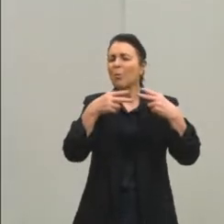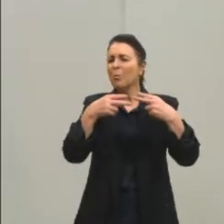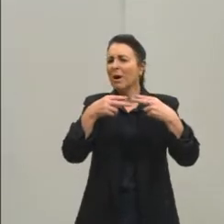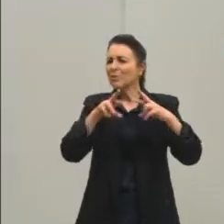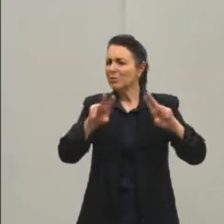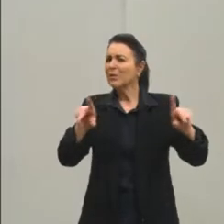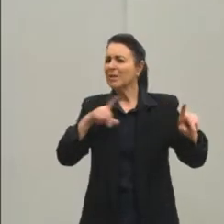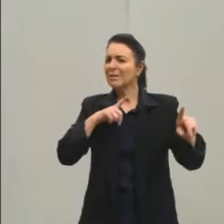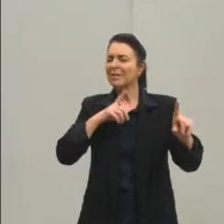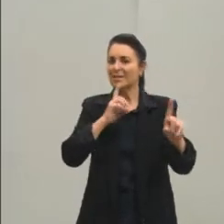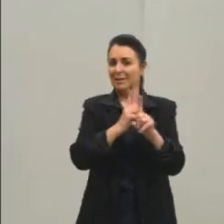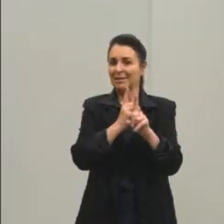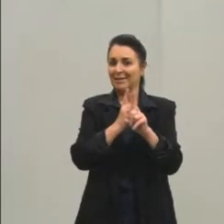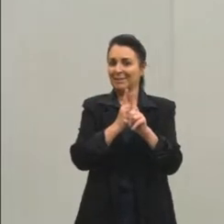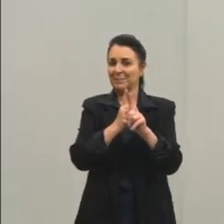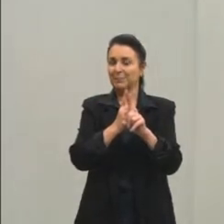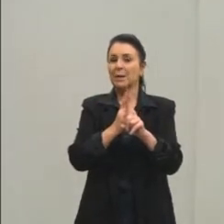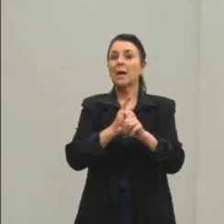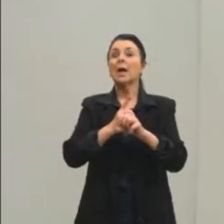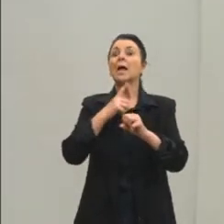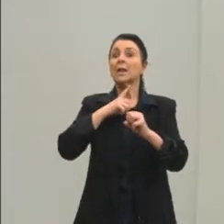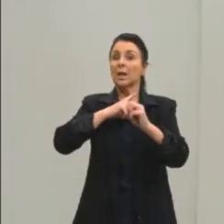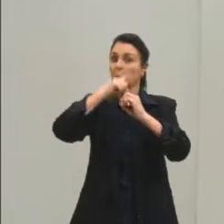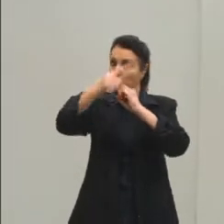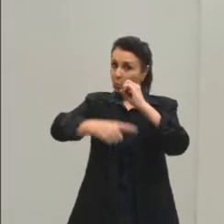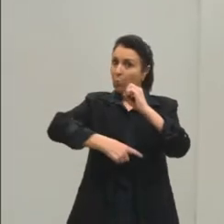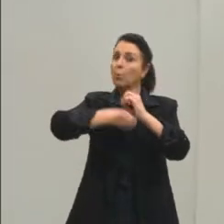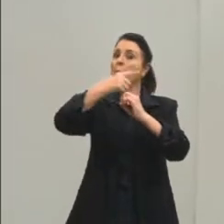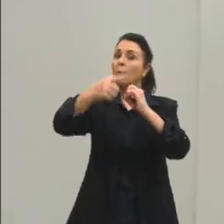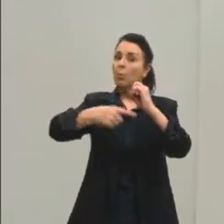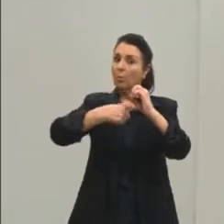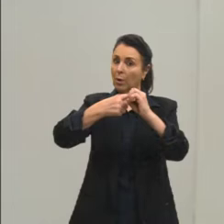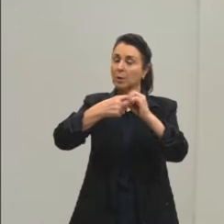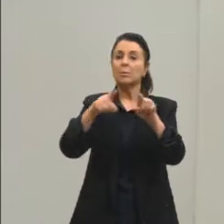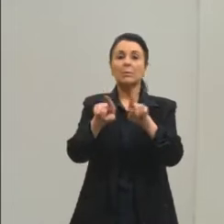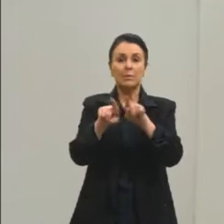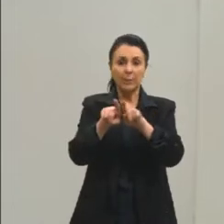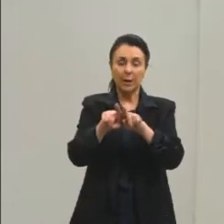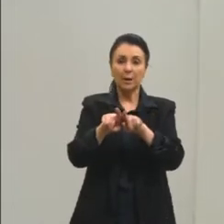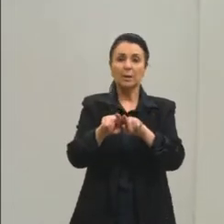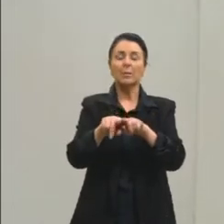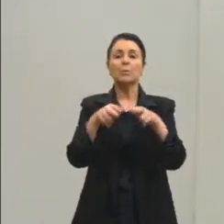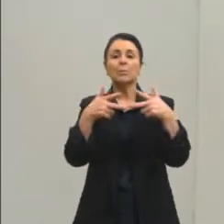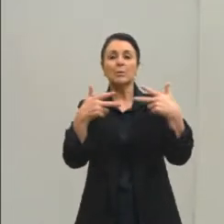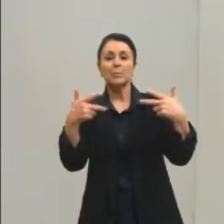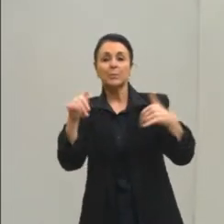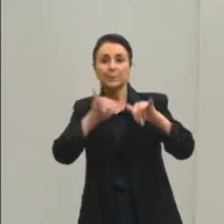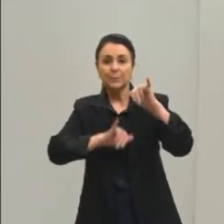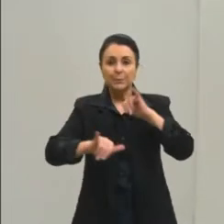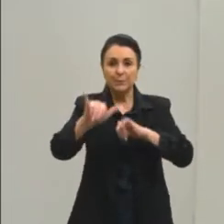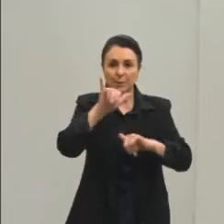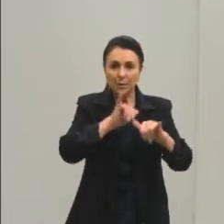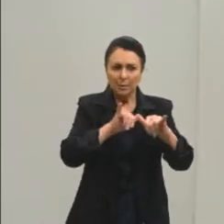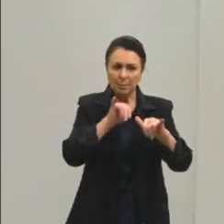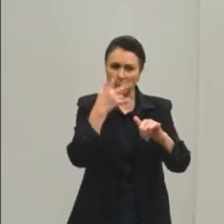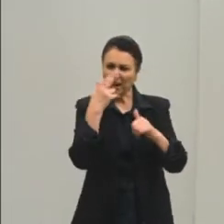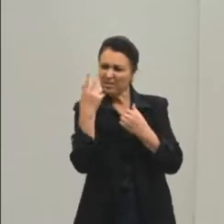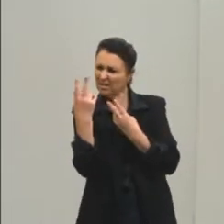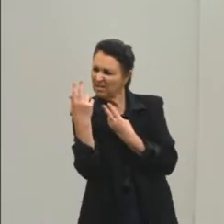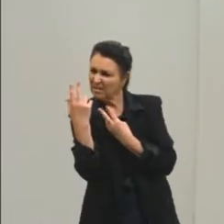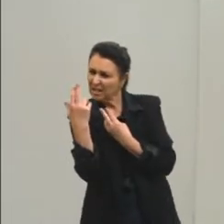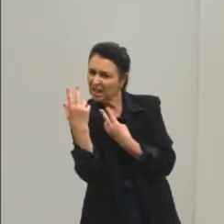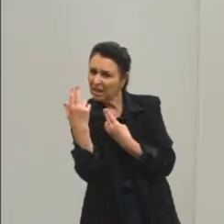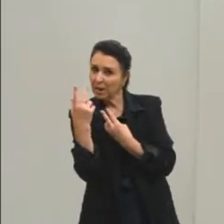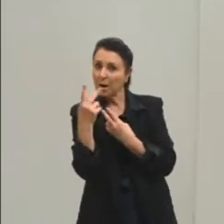dentro dos átomos também tem isso existem átomos que são do mesmo elemento químico ou seja eles deveriam ser gêmeos Mas